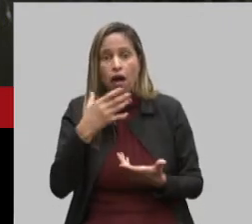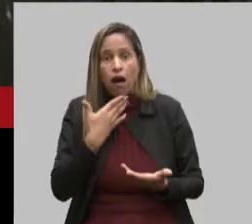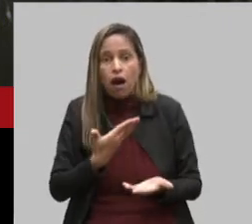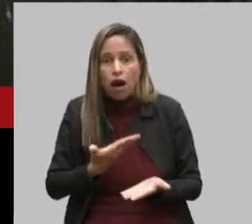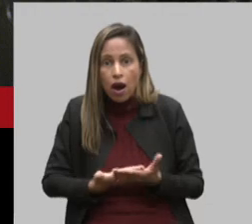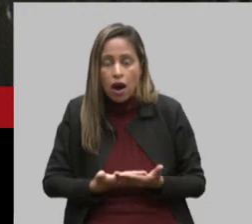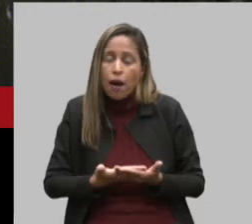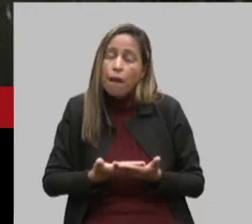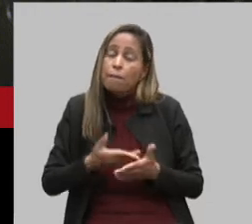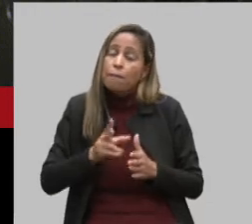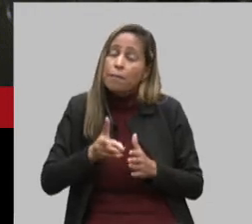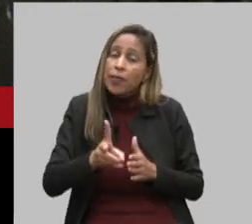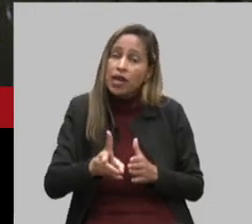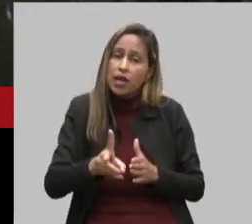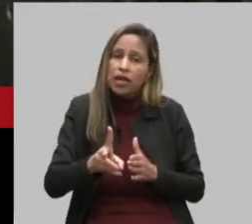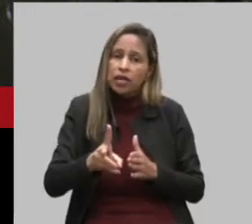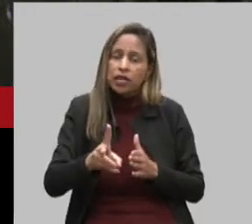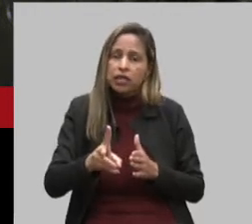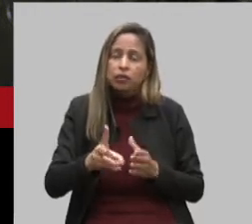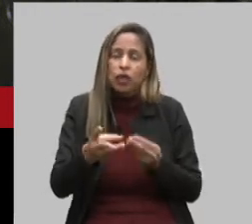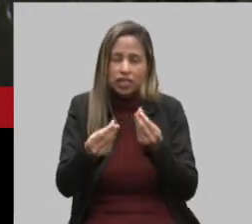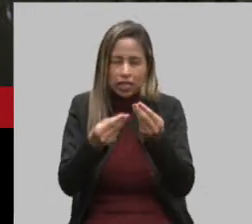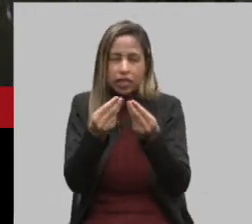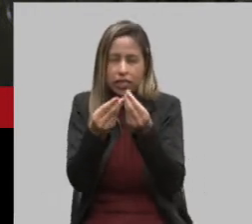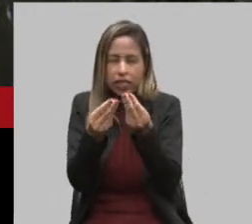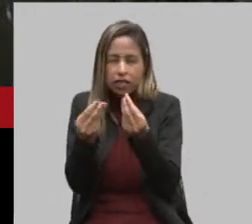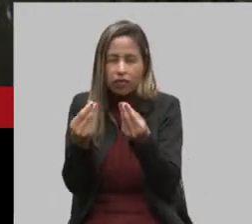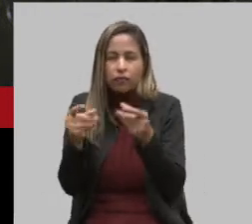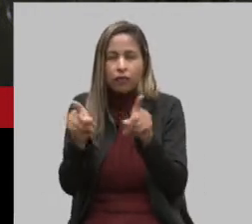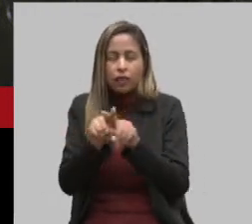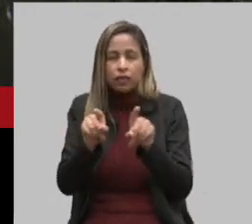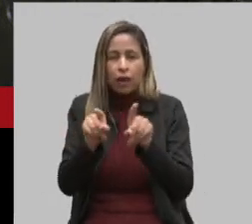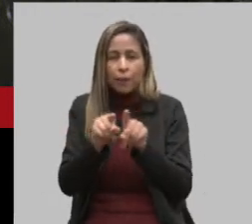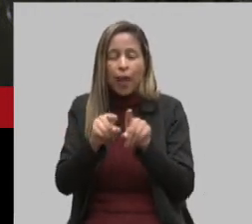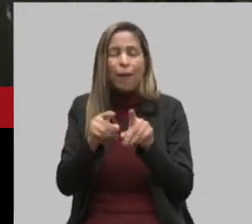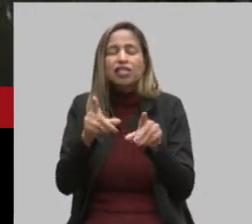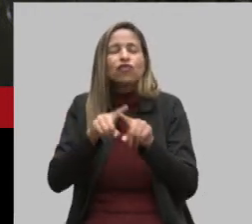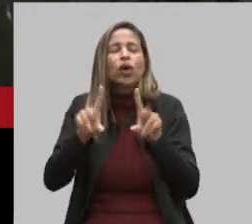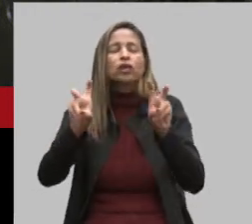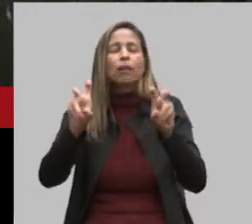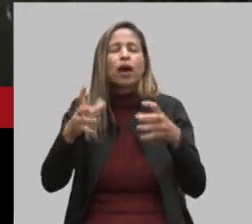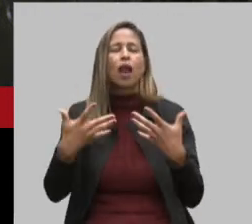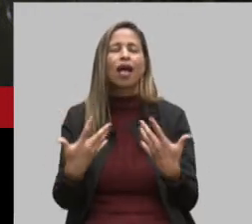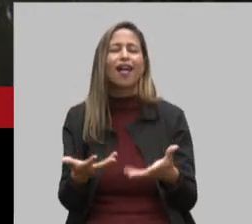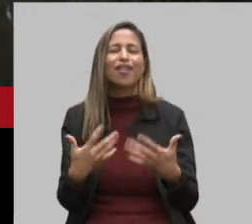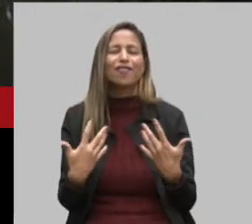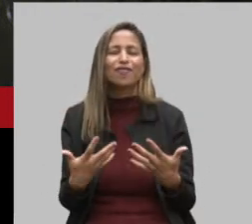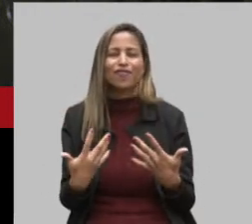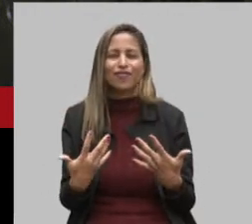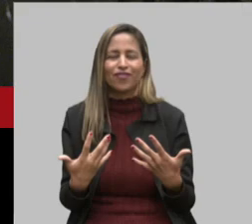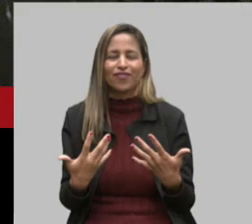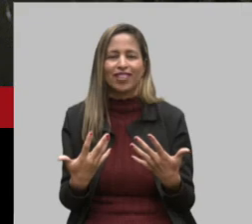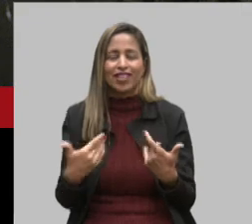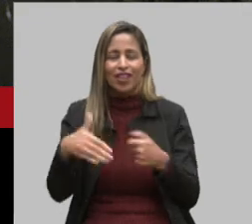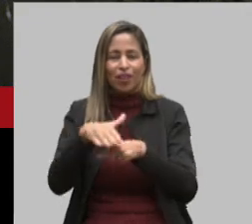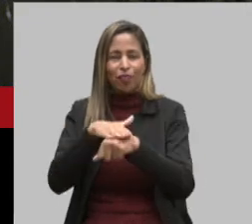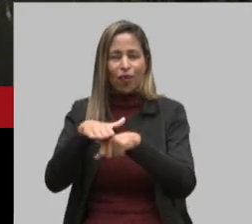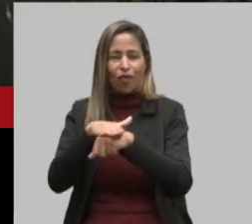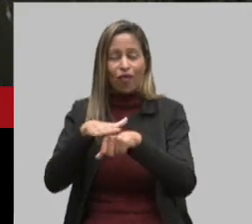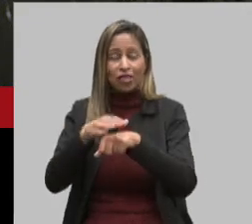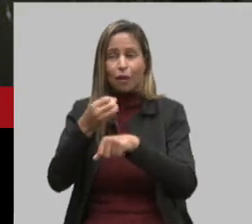sendo um tema sensível eles abordaram de uma maneira tão leve e foi uma conversa muito muito